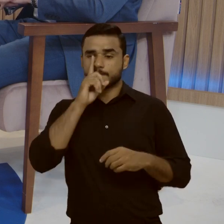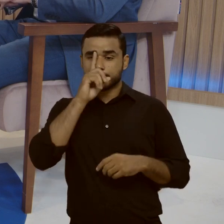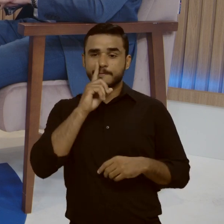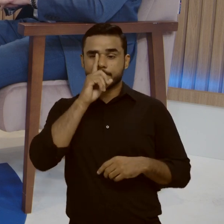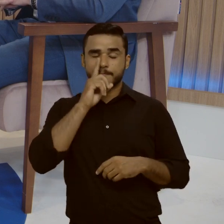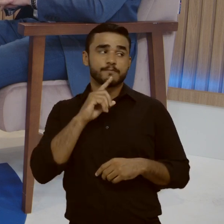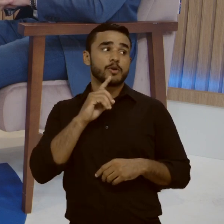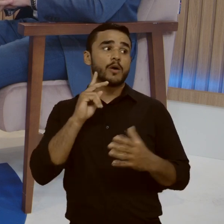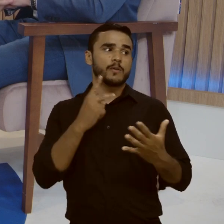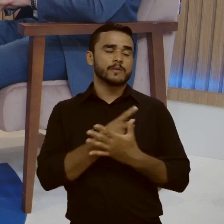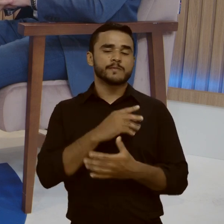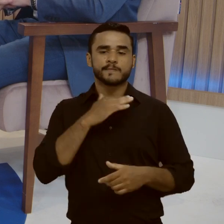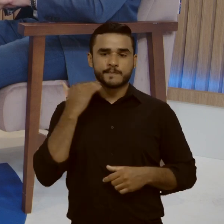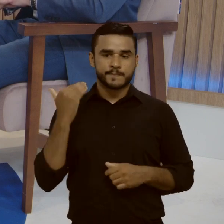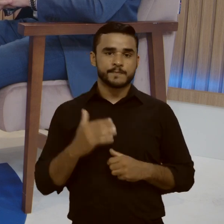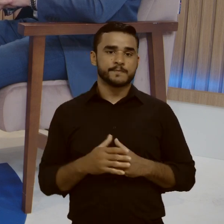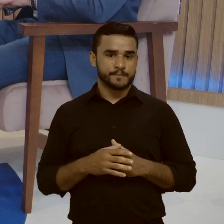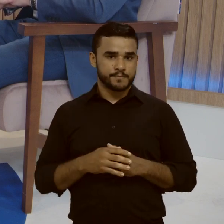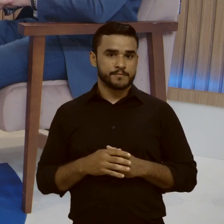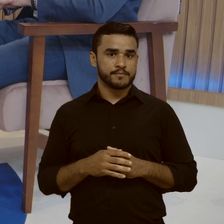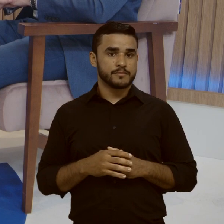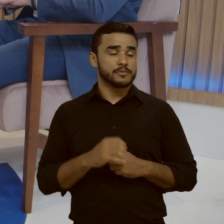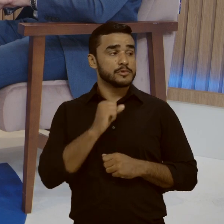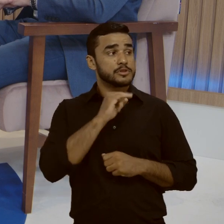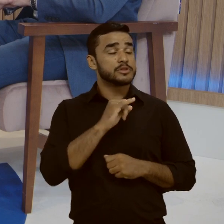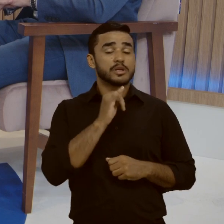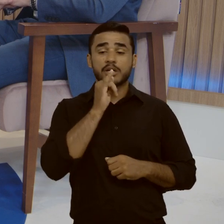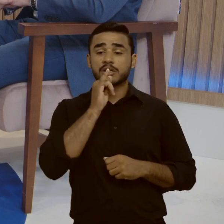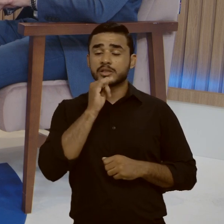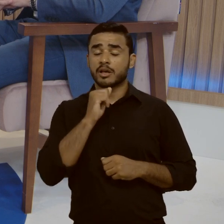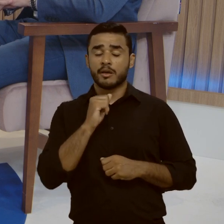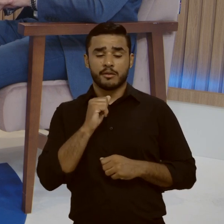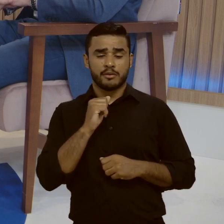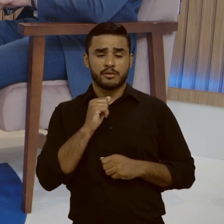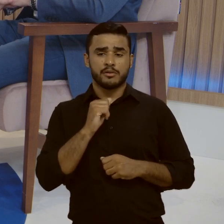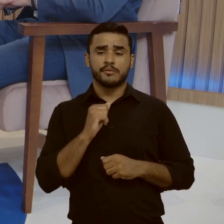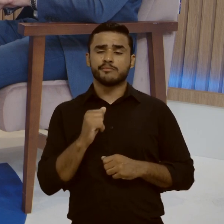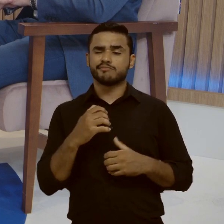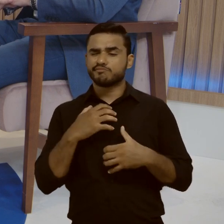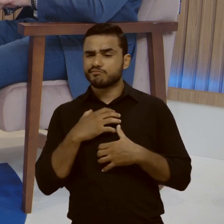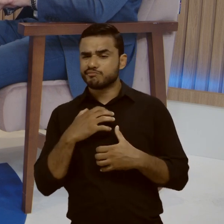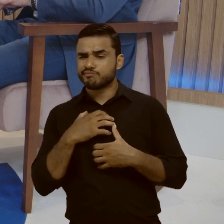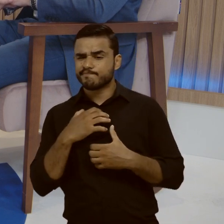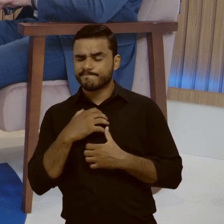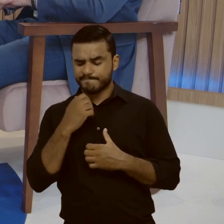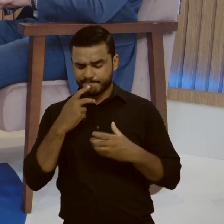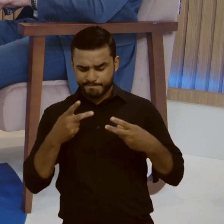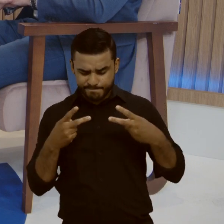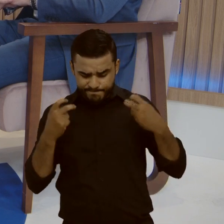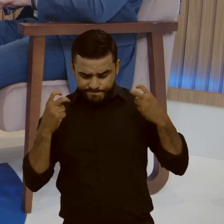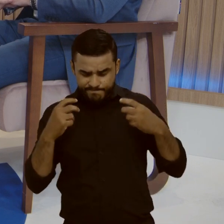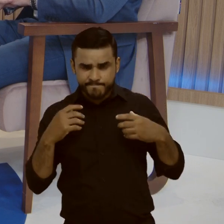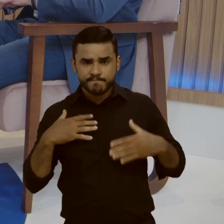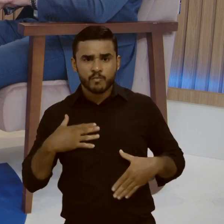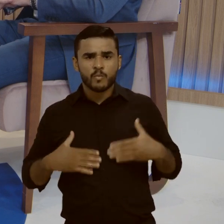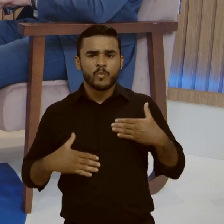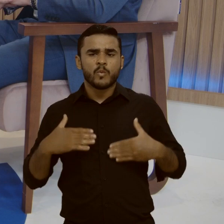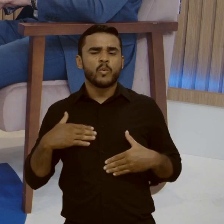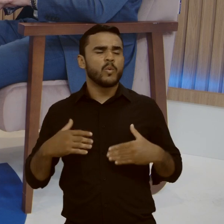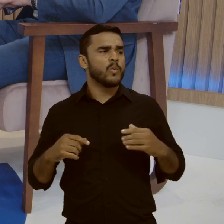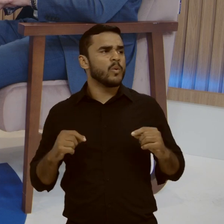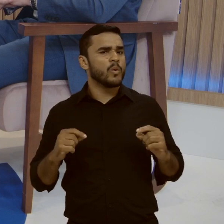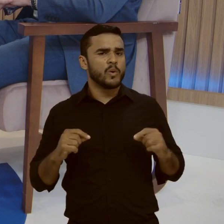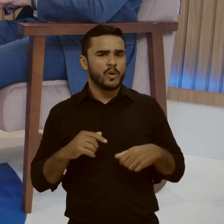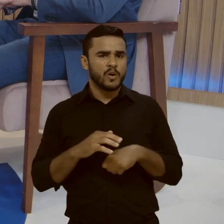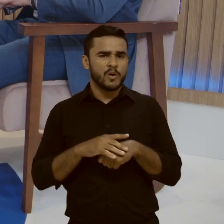aí, se você deixa aí, se esses sinais de alerta, eles já começam a surgir, doutor, quando a